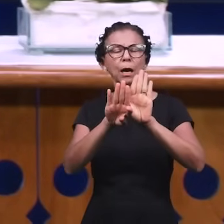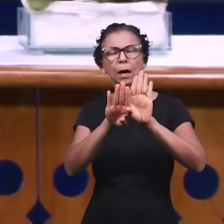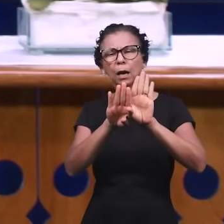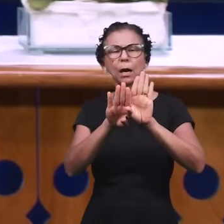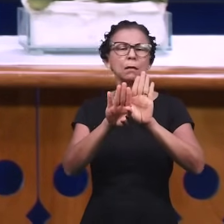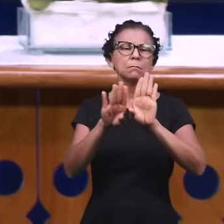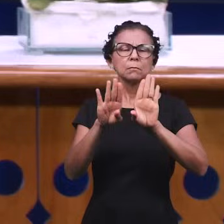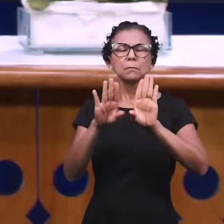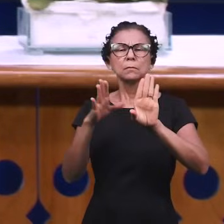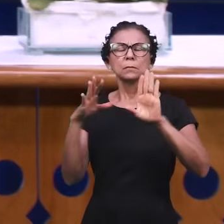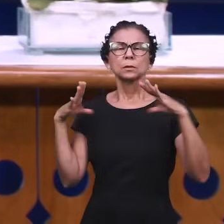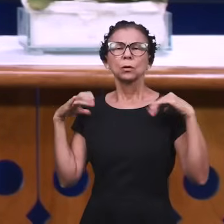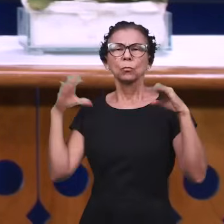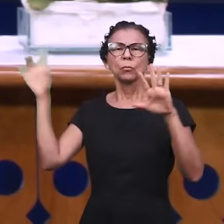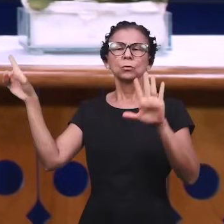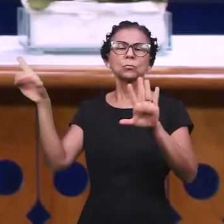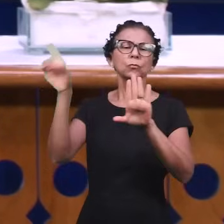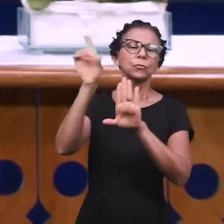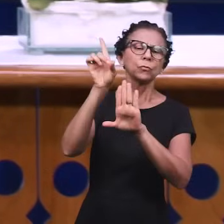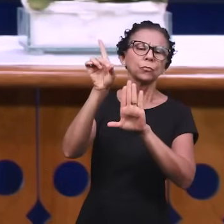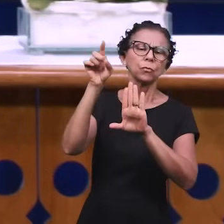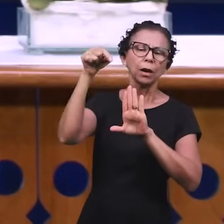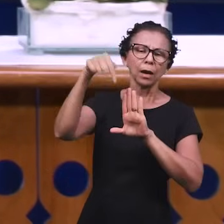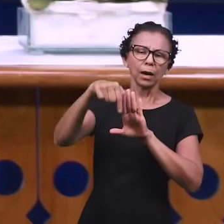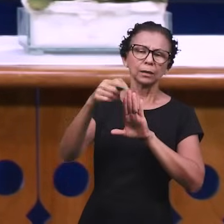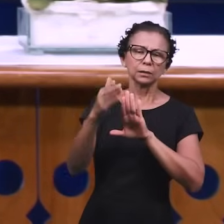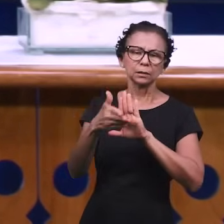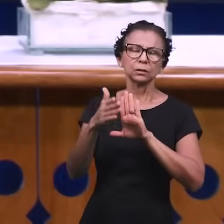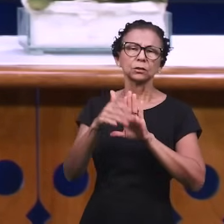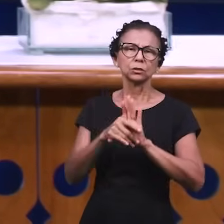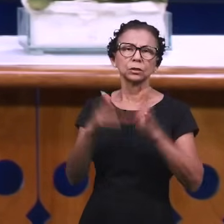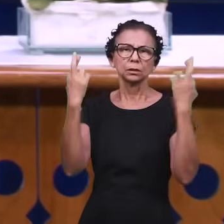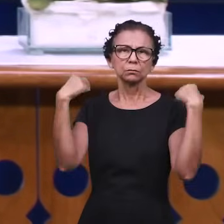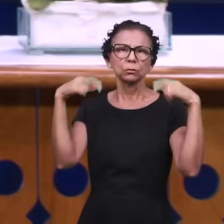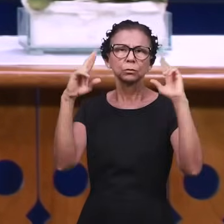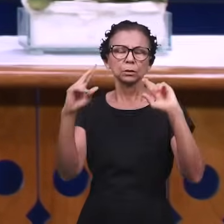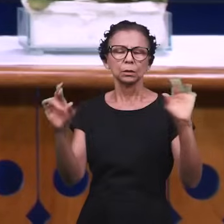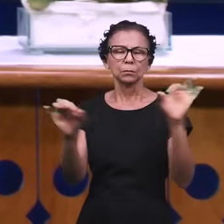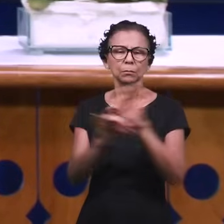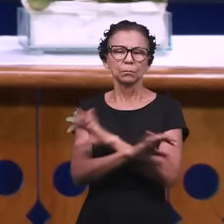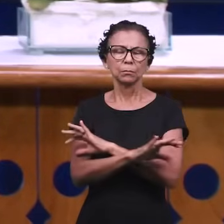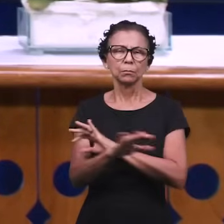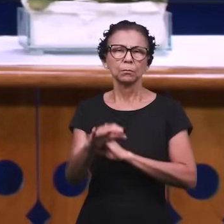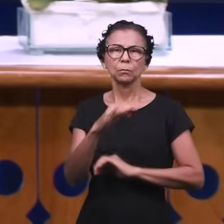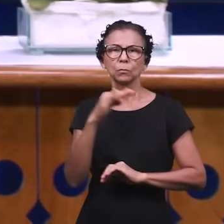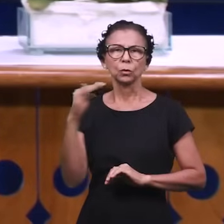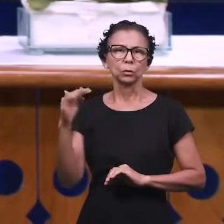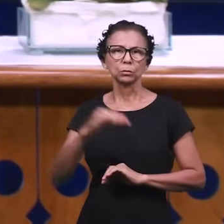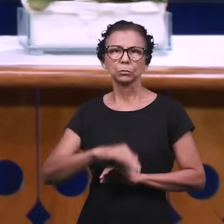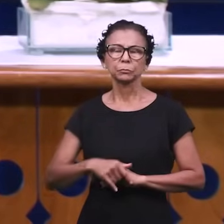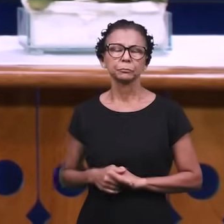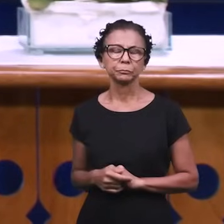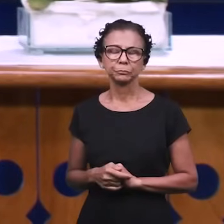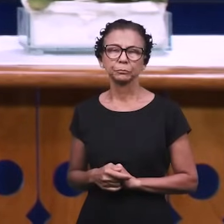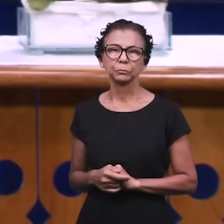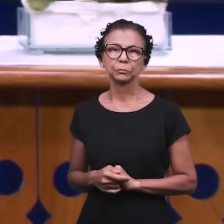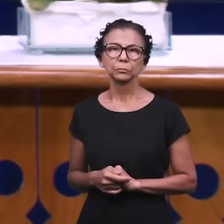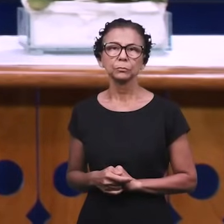do primogênito de Israel pelo cordeiro, dando-lhes vida e vida em abundância.